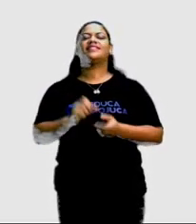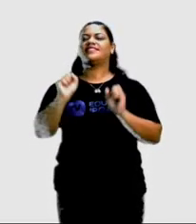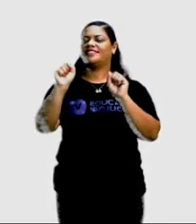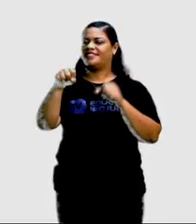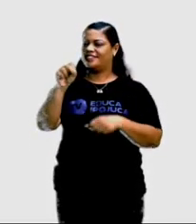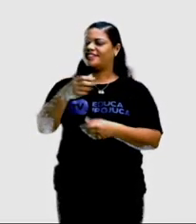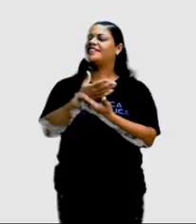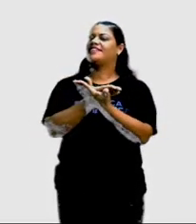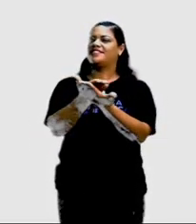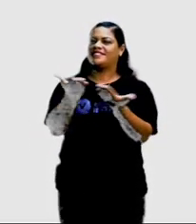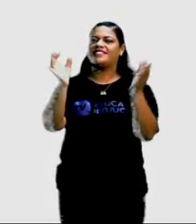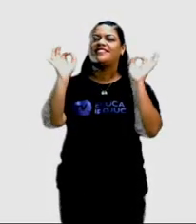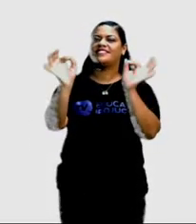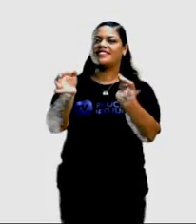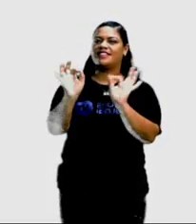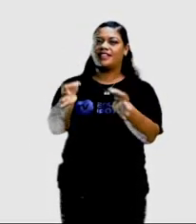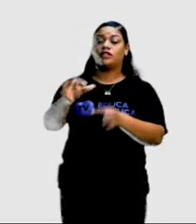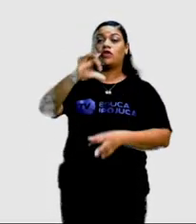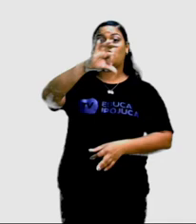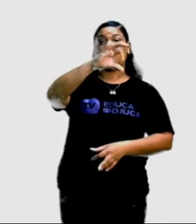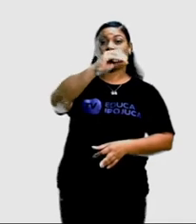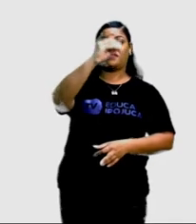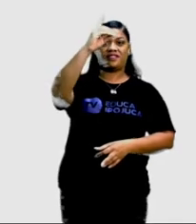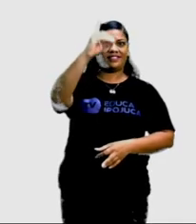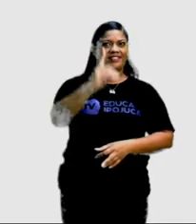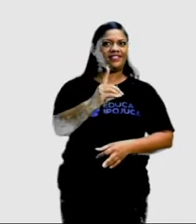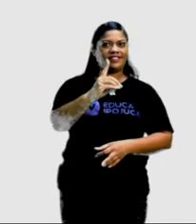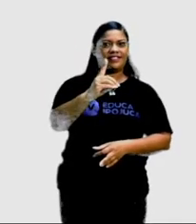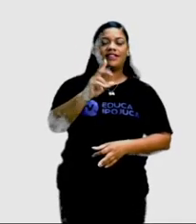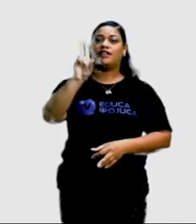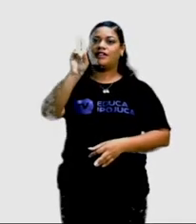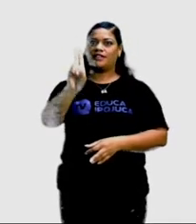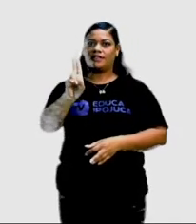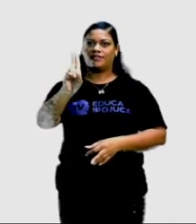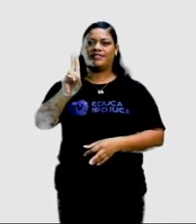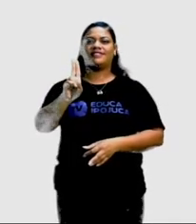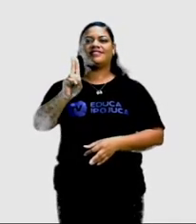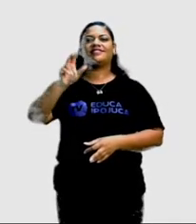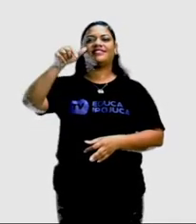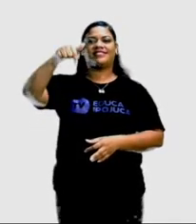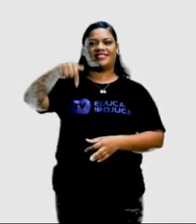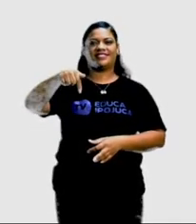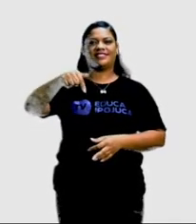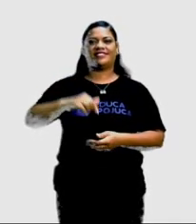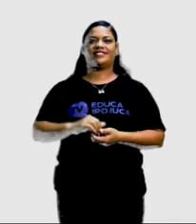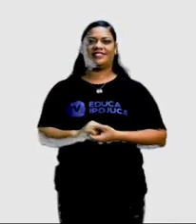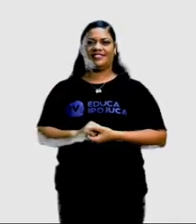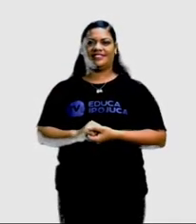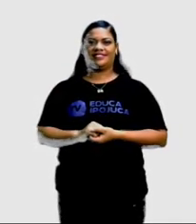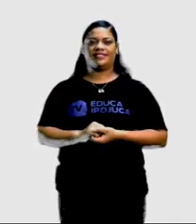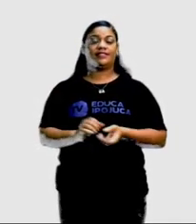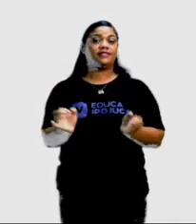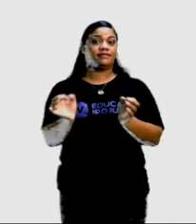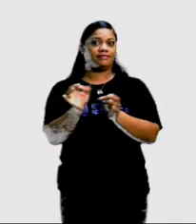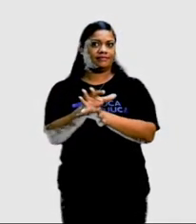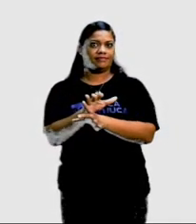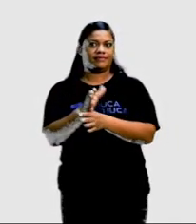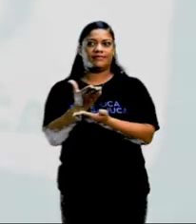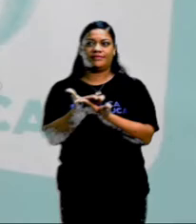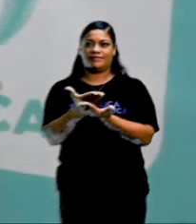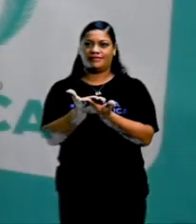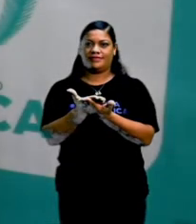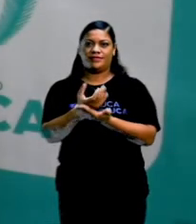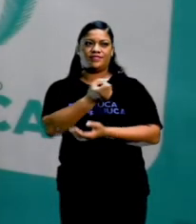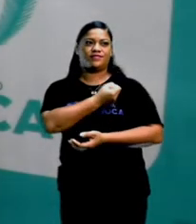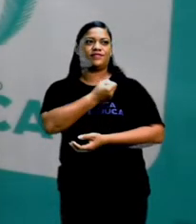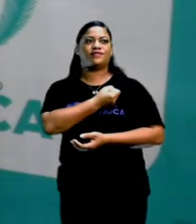aí. O valor da dezena é 90 e da unidade é 7. E para fecharmos essa parte, nós temos